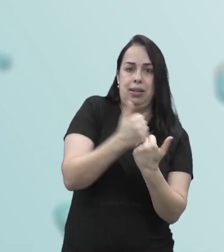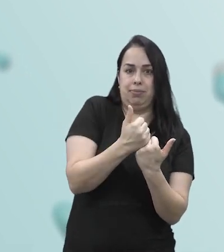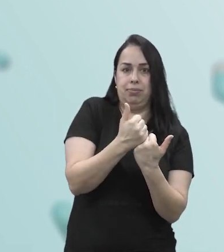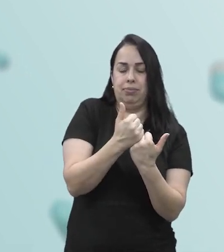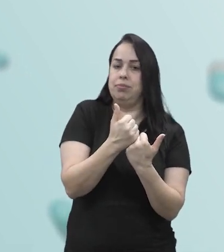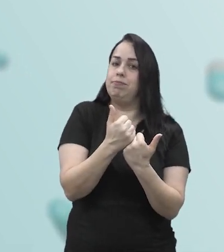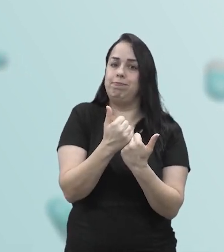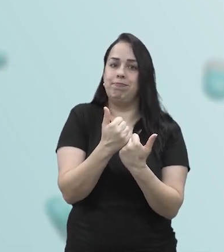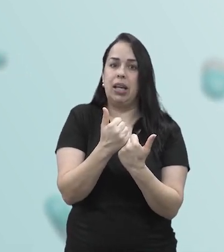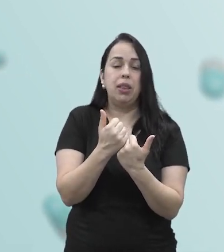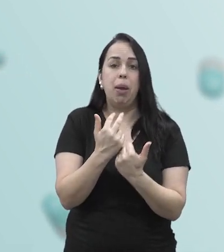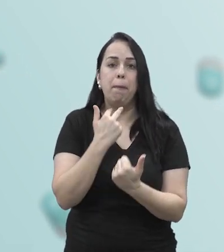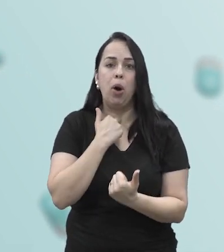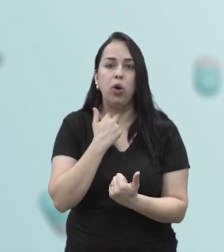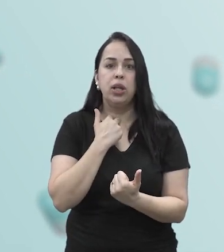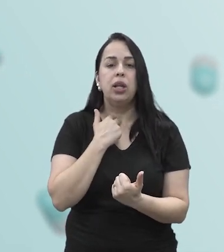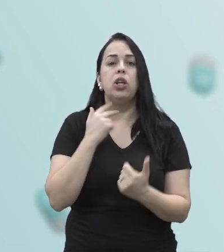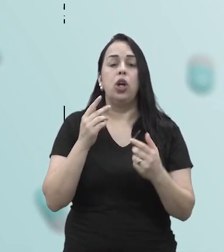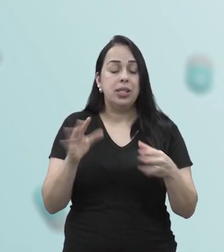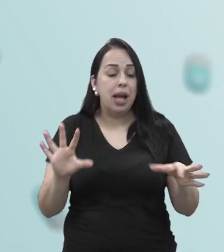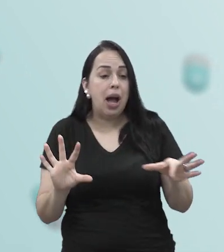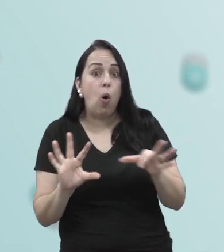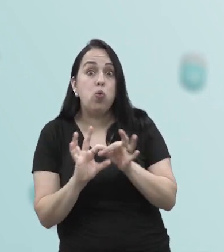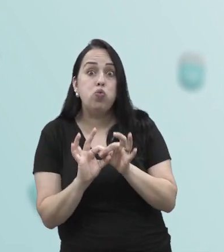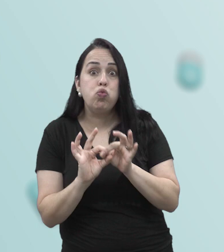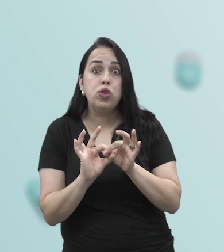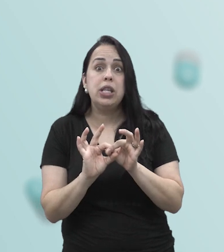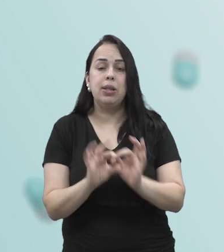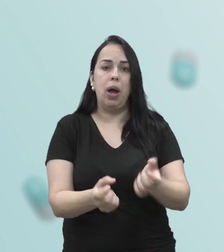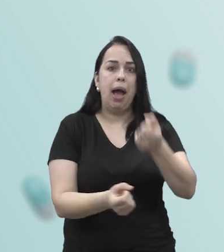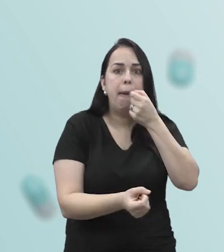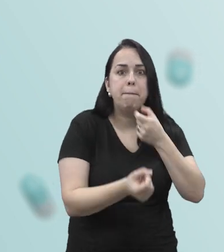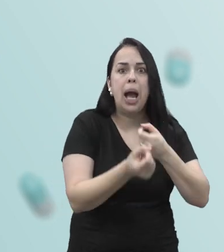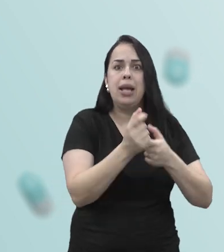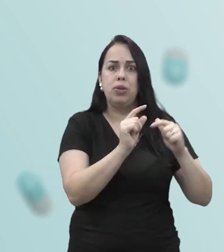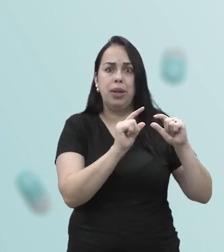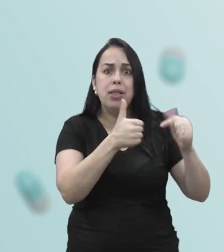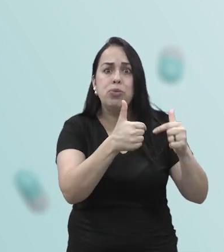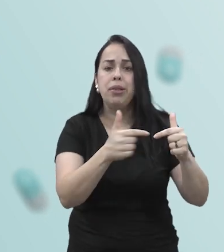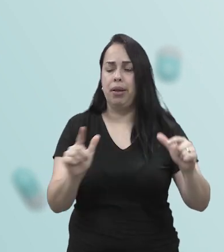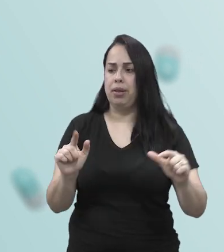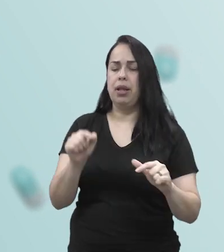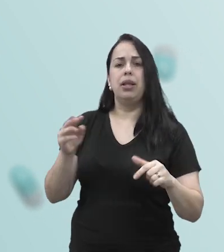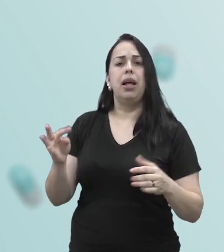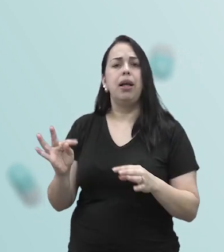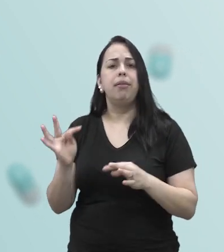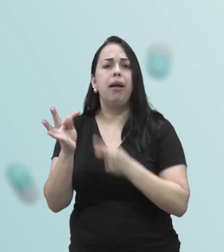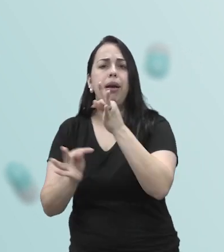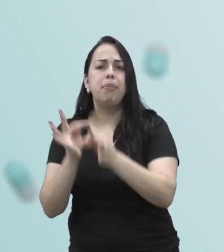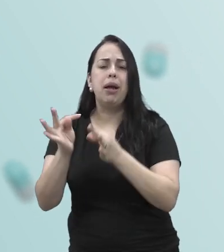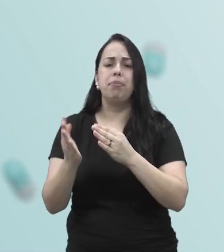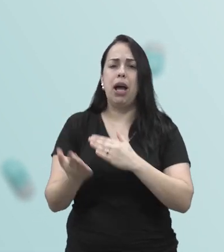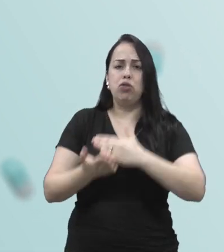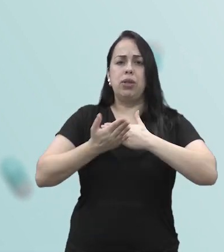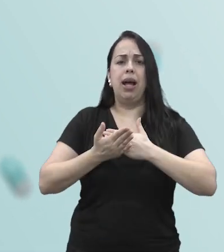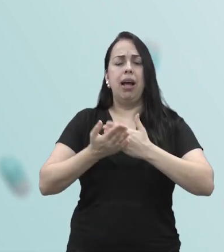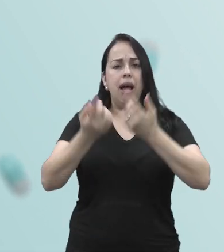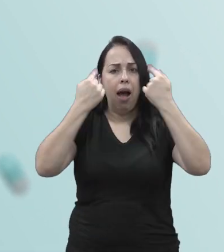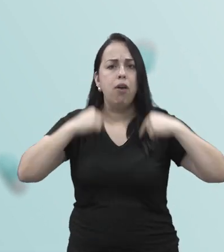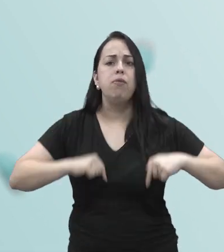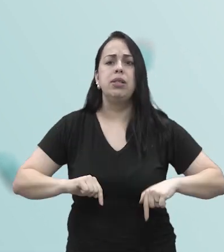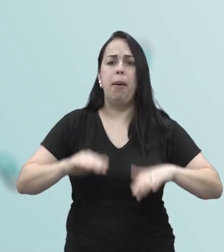ser uma alternativa para a medicina, pelo contrário, a gente trabalha junto, a gente integra as coisas para trazer uma melhora de